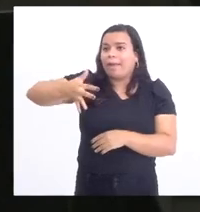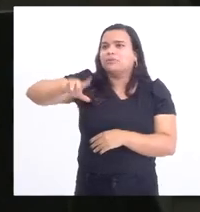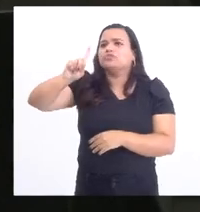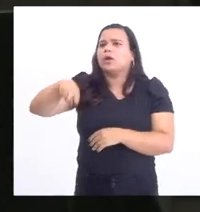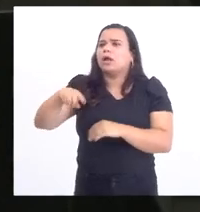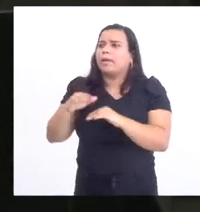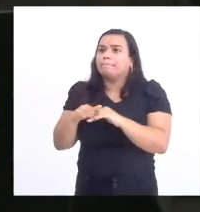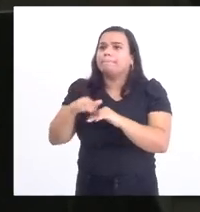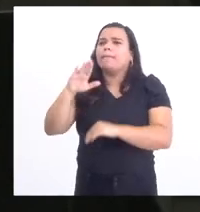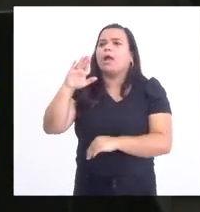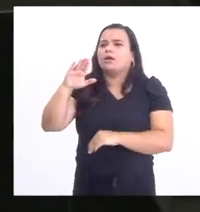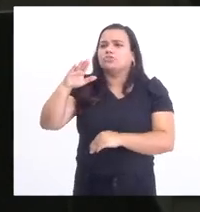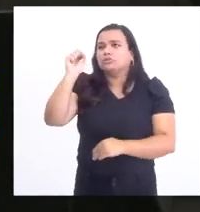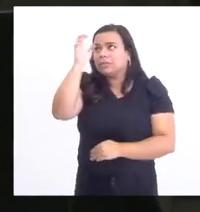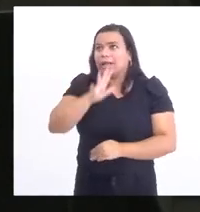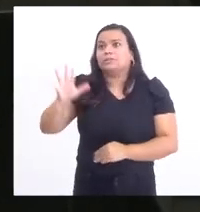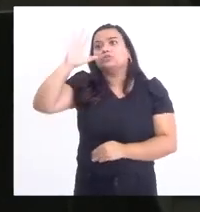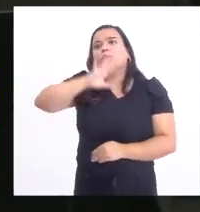nacional, que é de